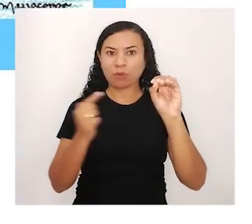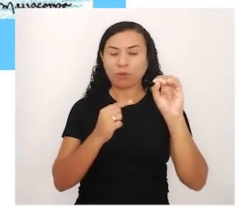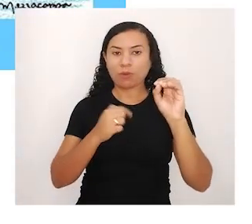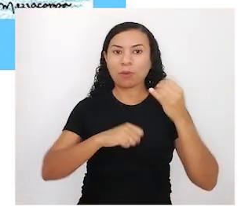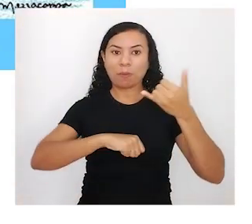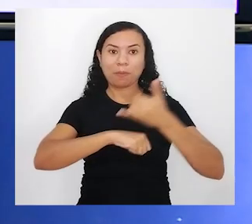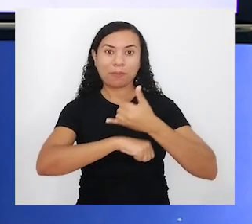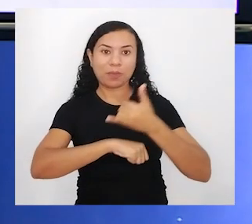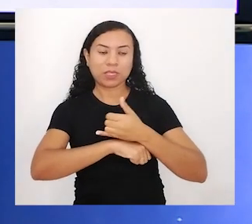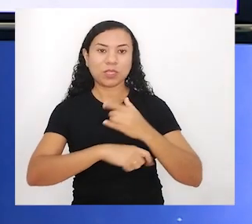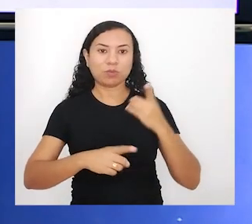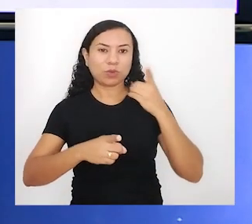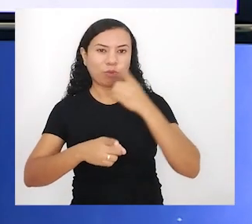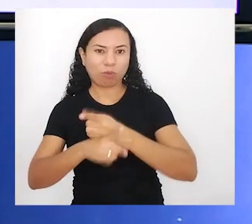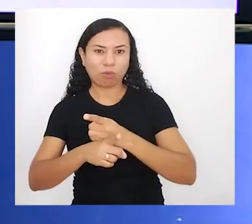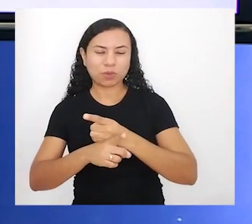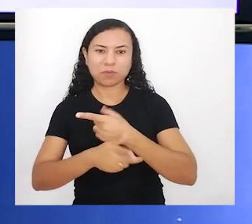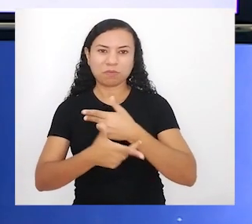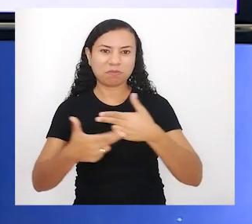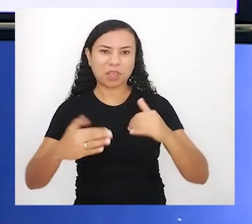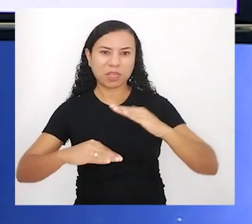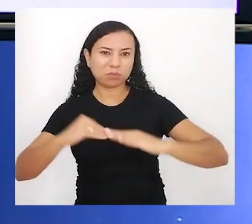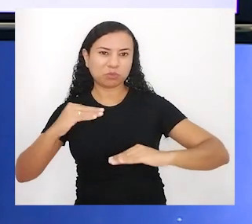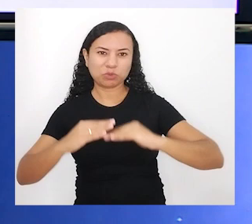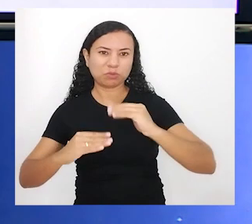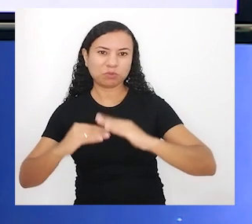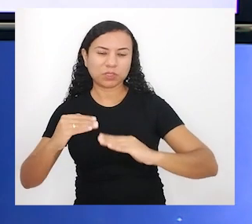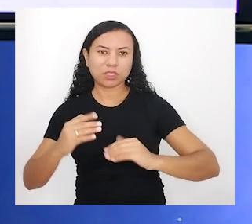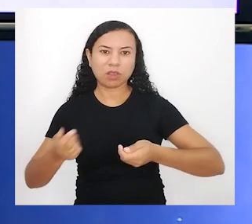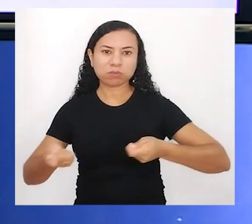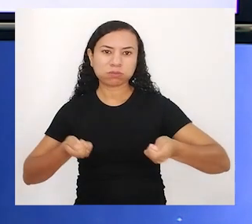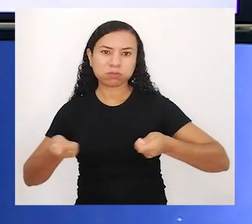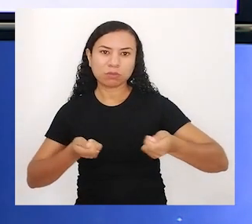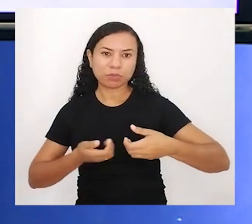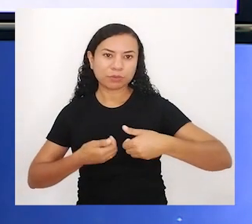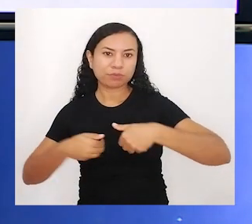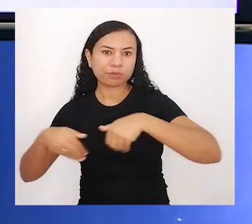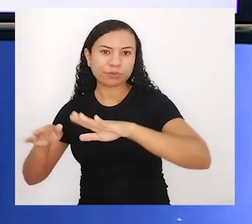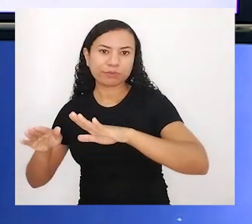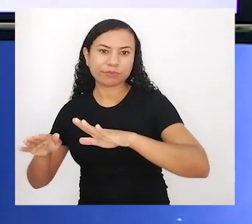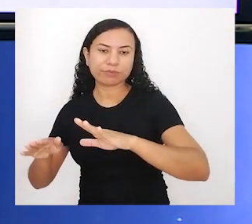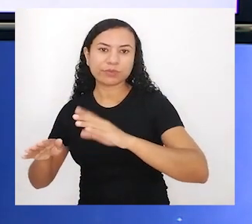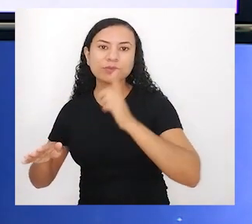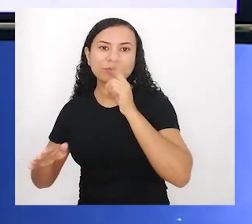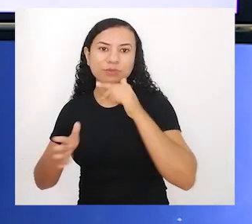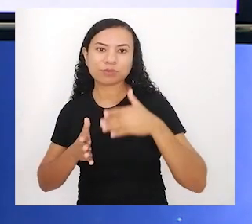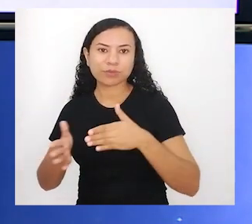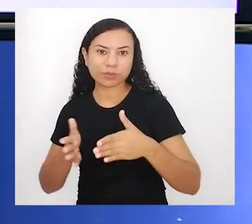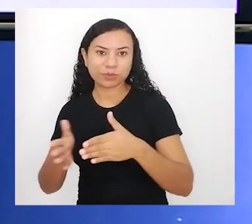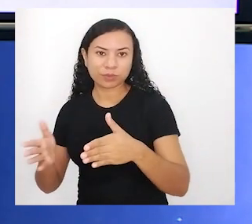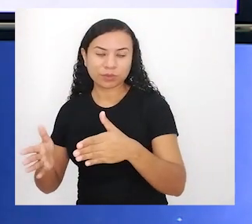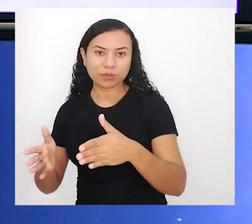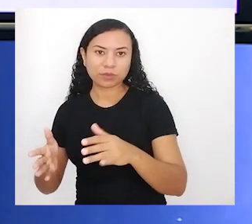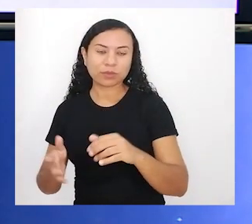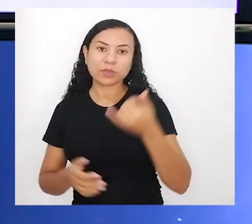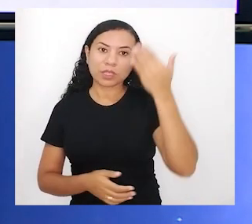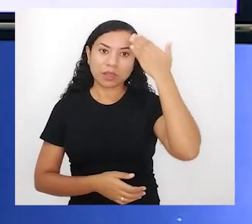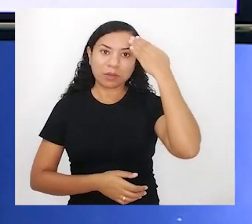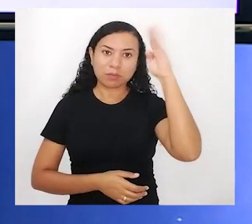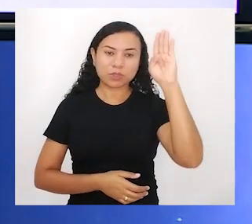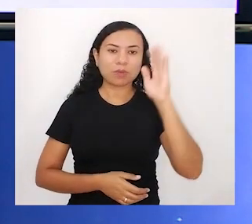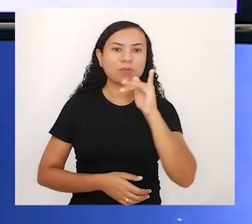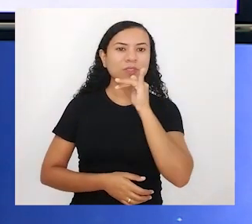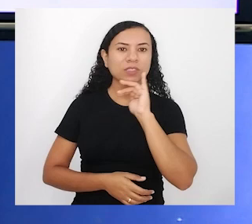a partir de algumas atividades ilegais de garimpo e ele é descartado depois nos rios. E principalmente também quando você tem